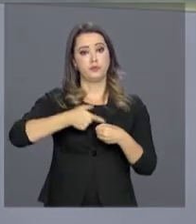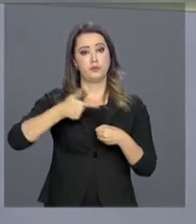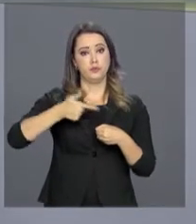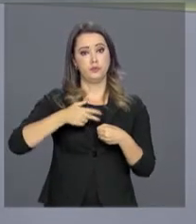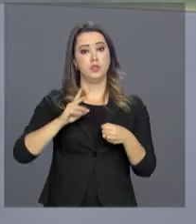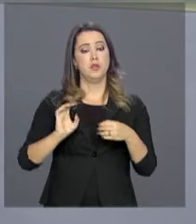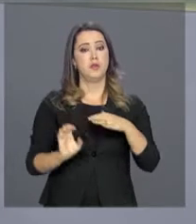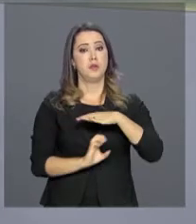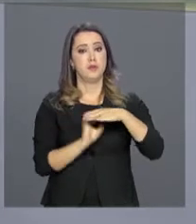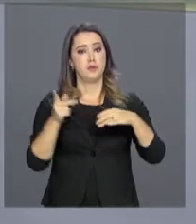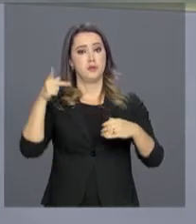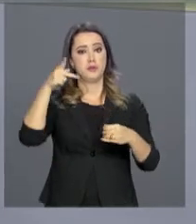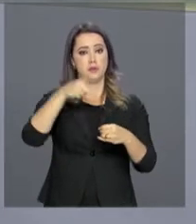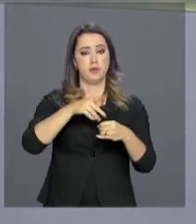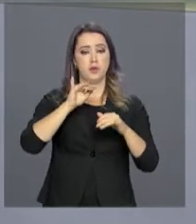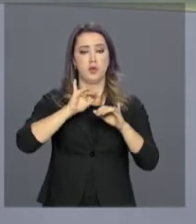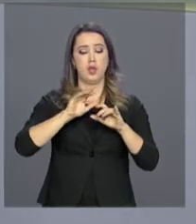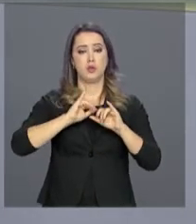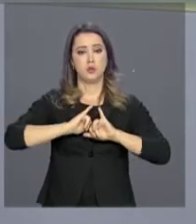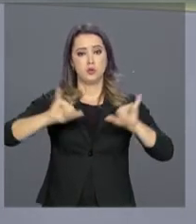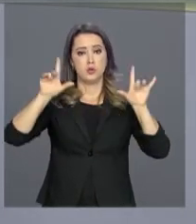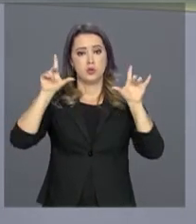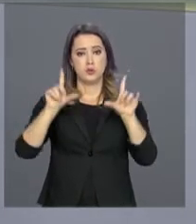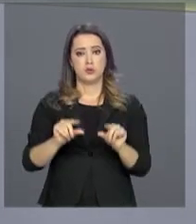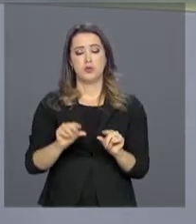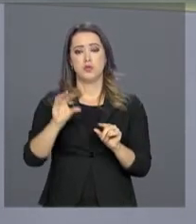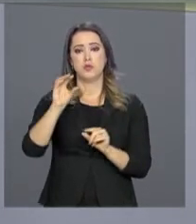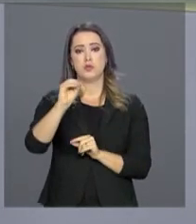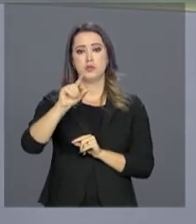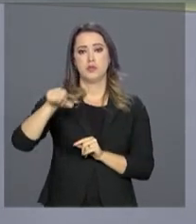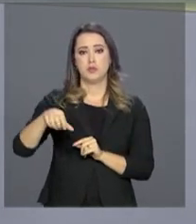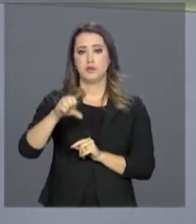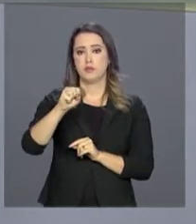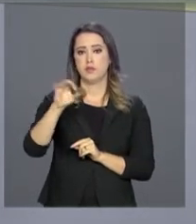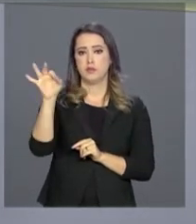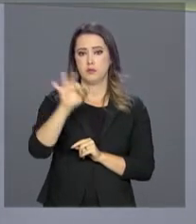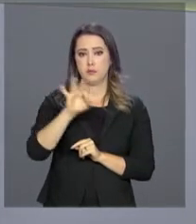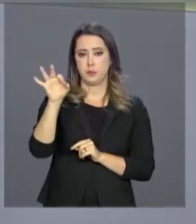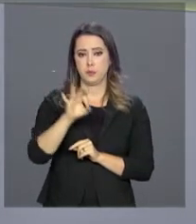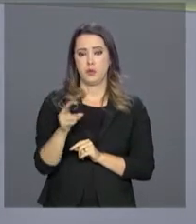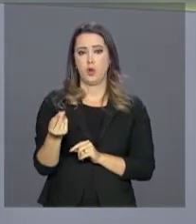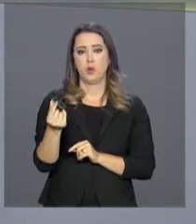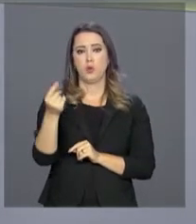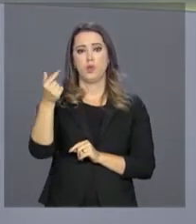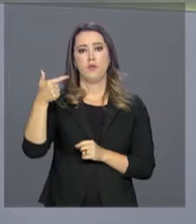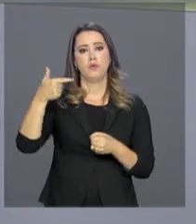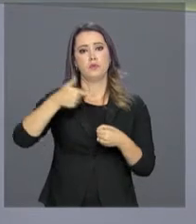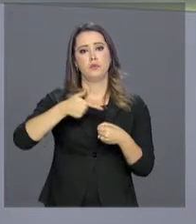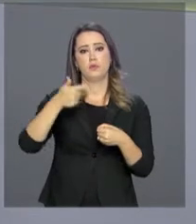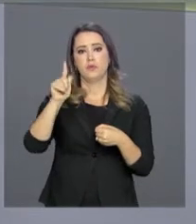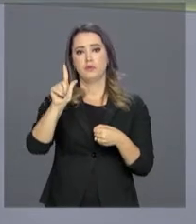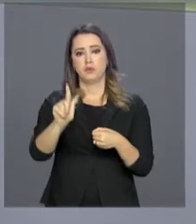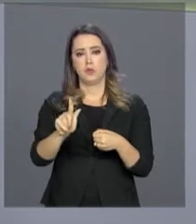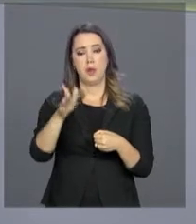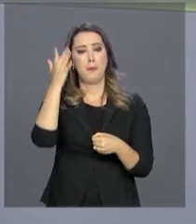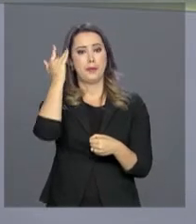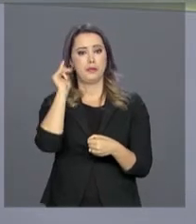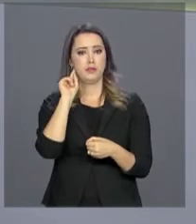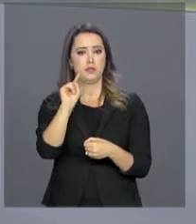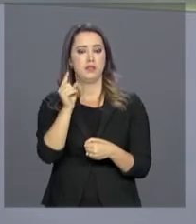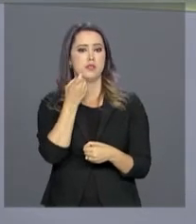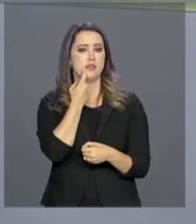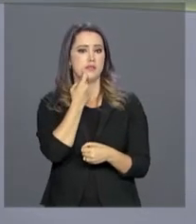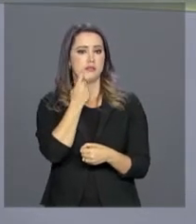a petrobras anunciou a redução em 0,98 por cento no preço da gasolina nas refinarias a partir de amanhã